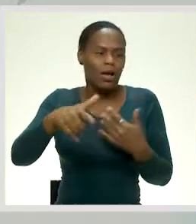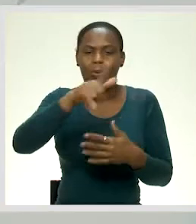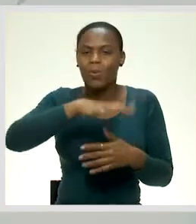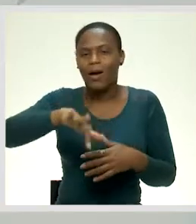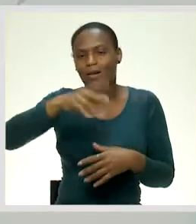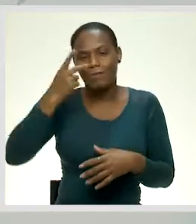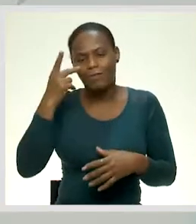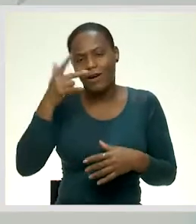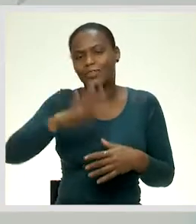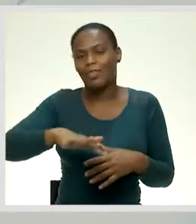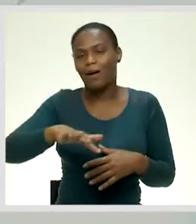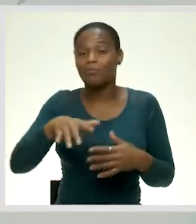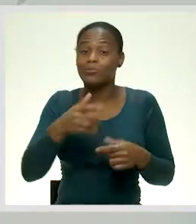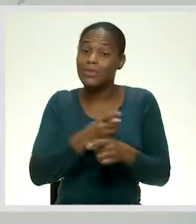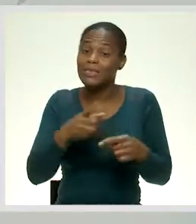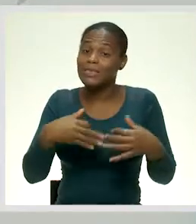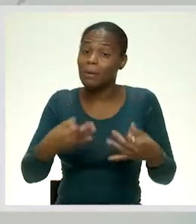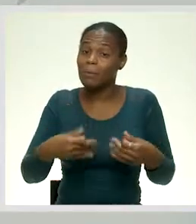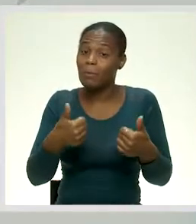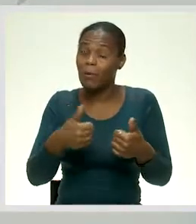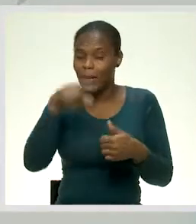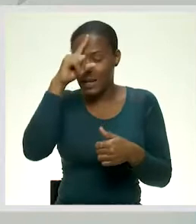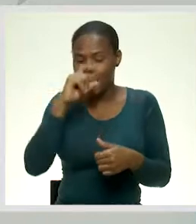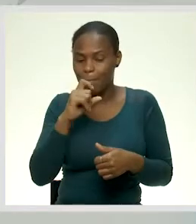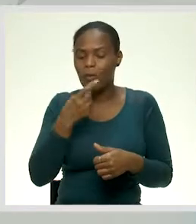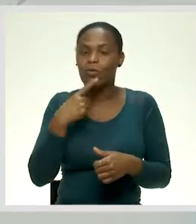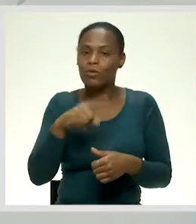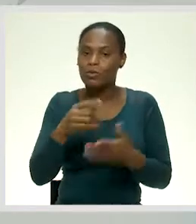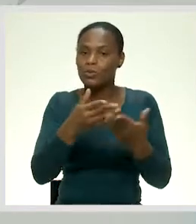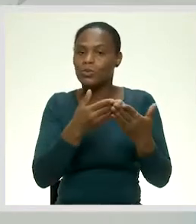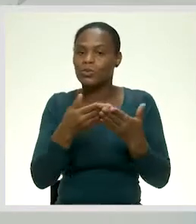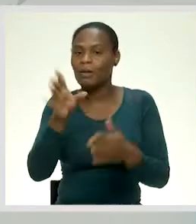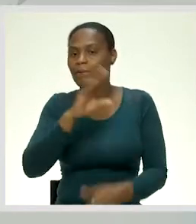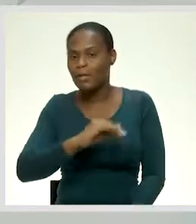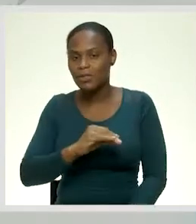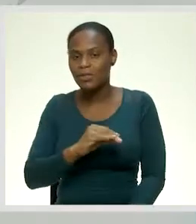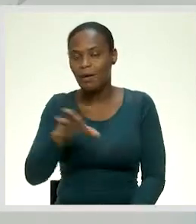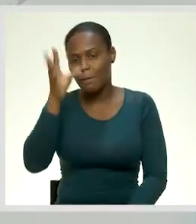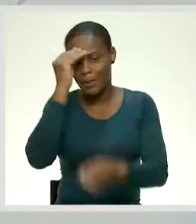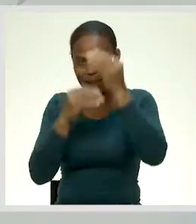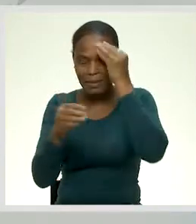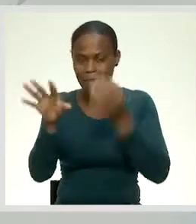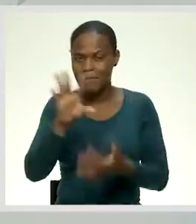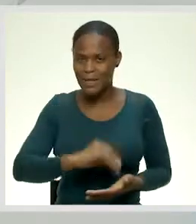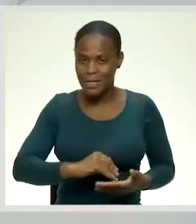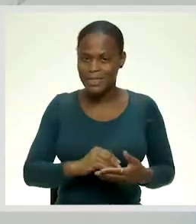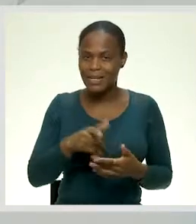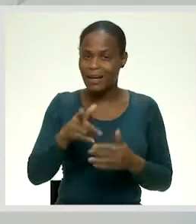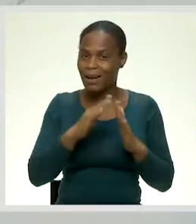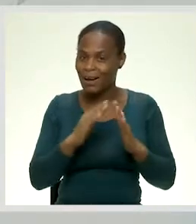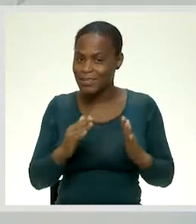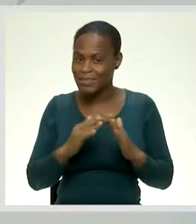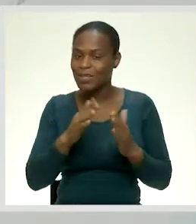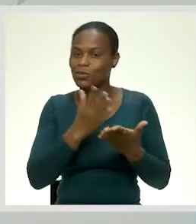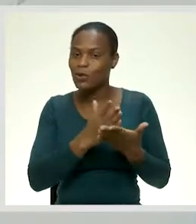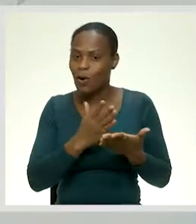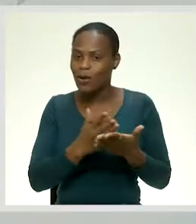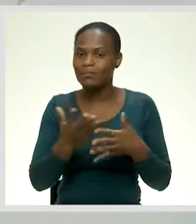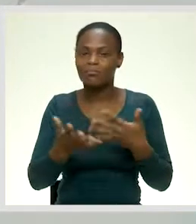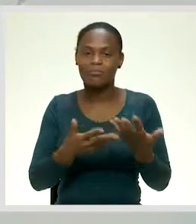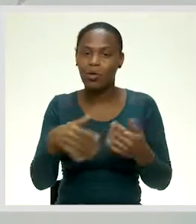isso é sempre bom relembrar, estudar mais, aprender mais, em casa, na escola, na